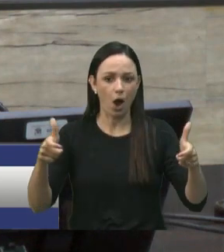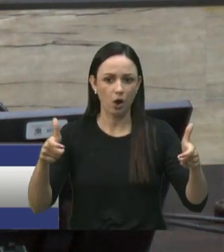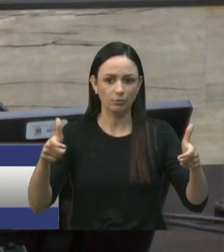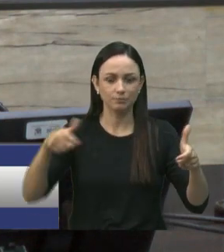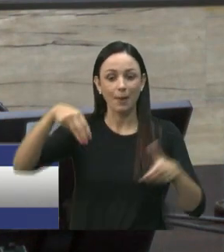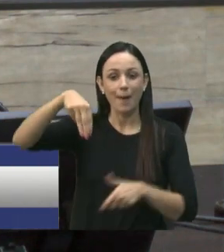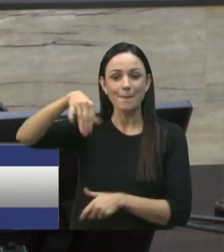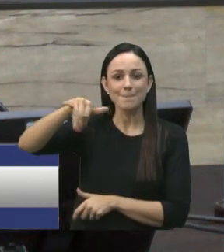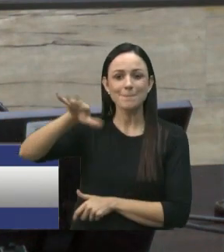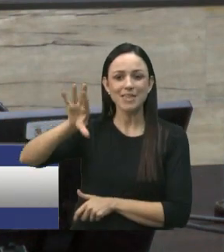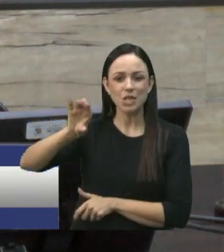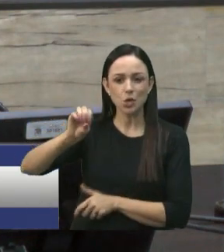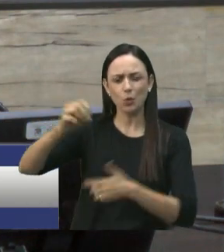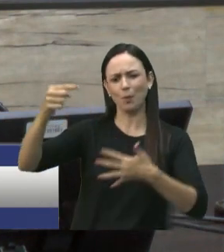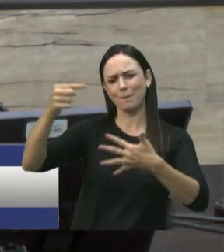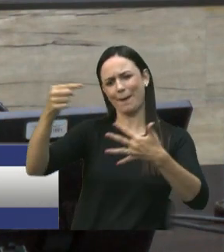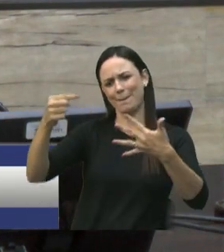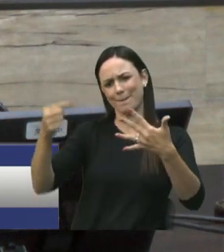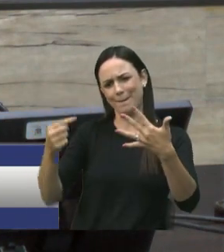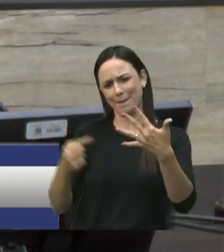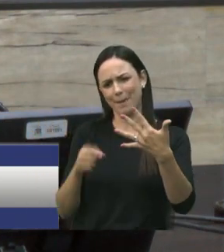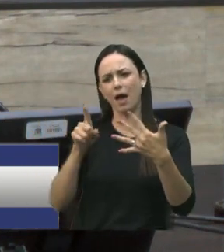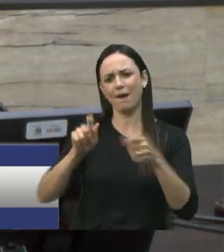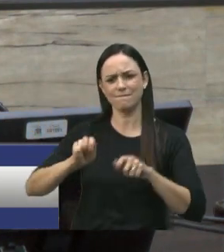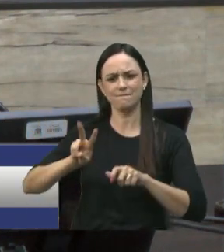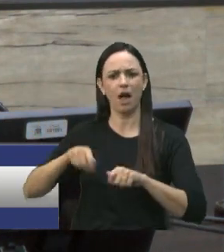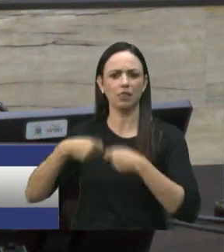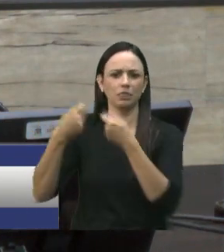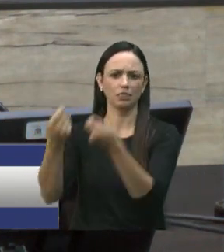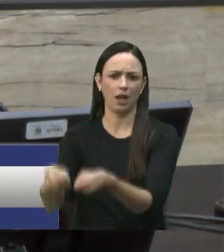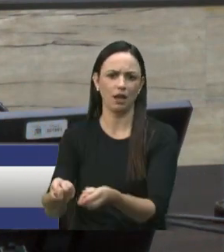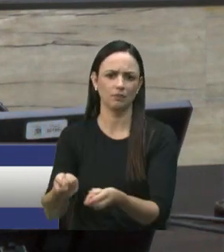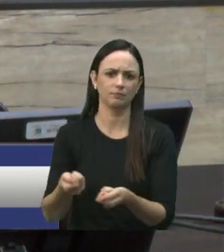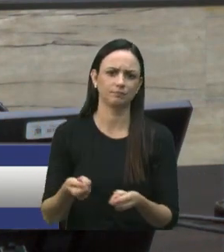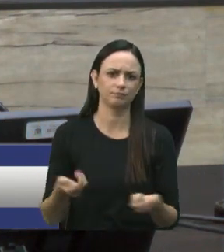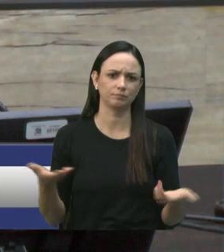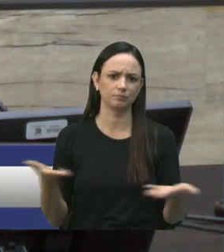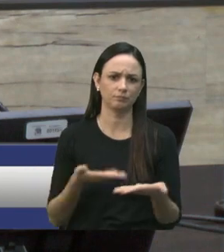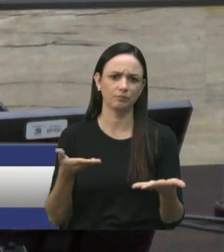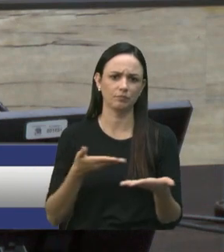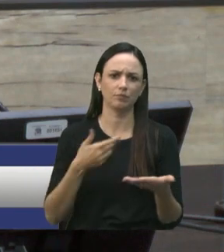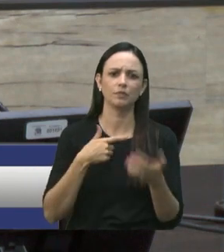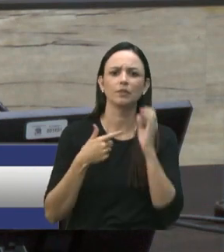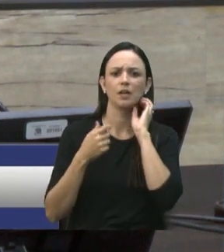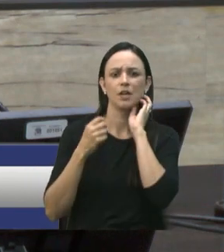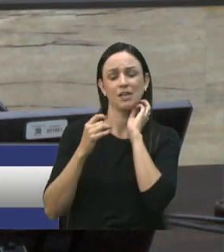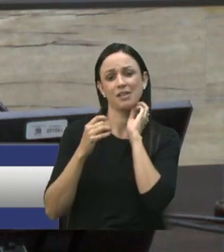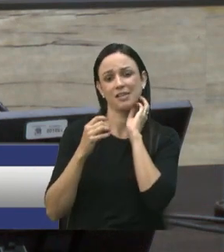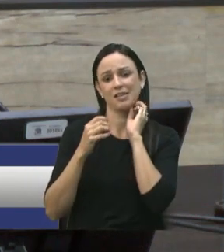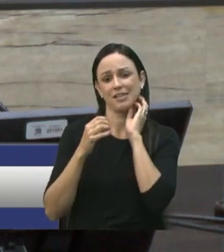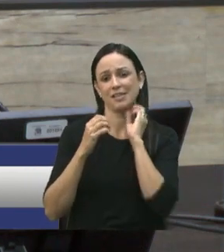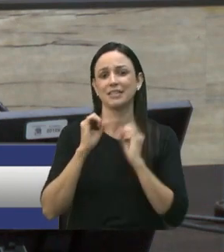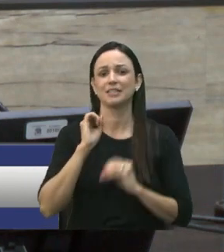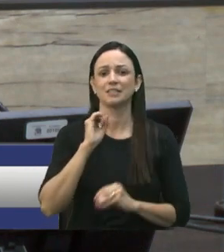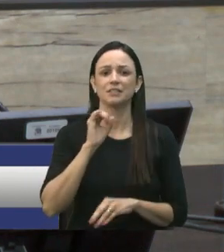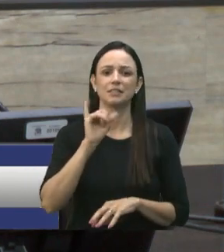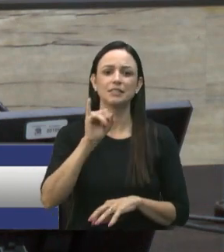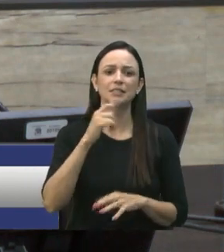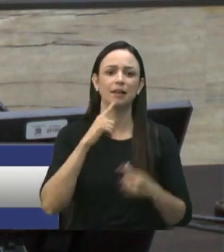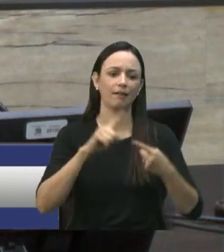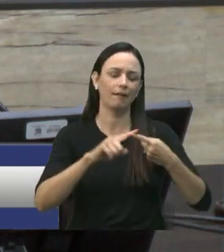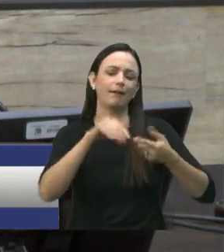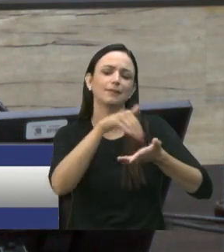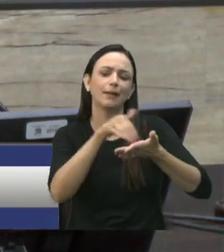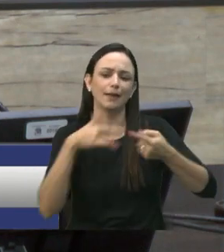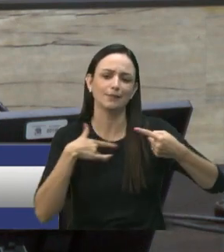vão receber e podem apurar em relação a isso, porque eu acredito que não seria produtivo esse lado de eu colocar. Se você quiser pegar, olha, a Secretaria